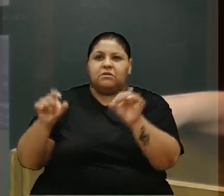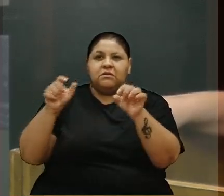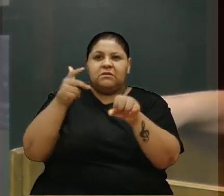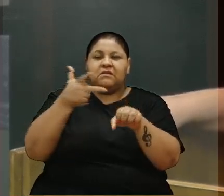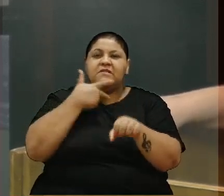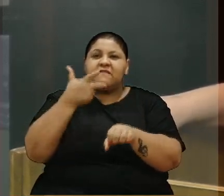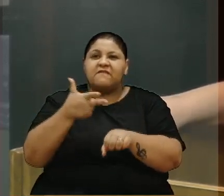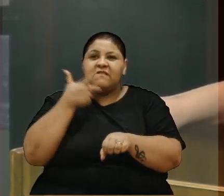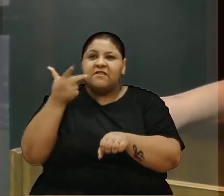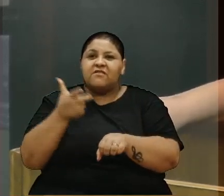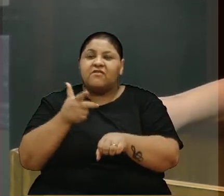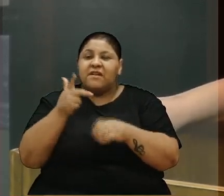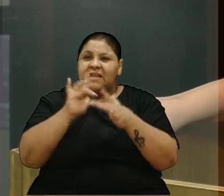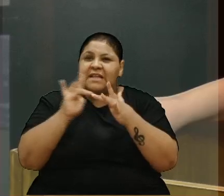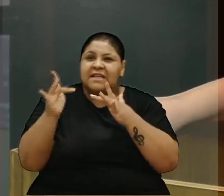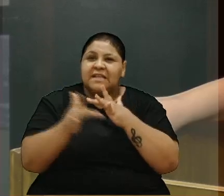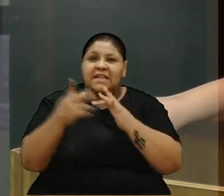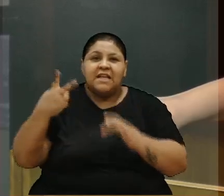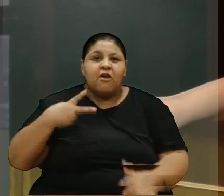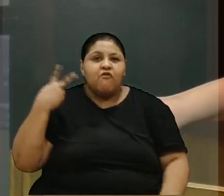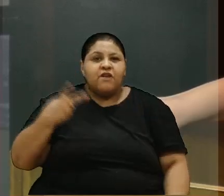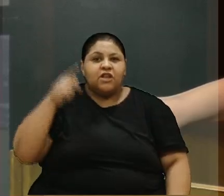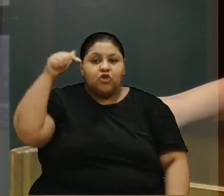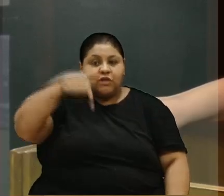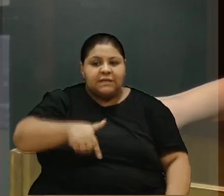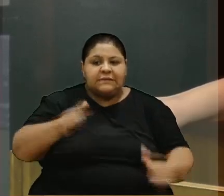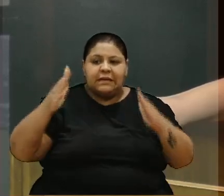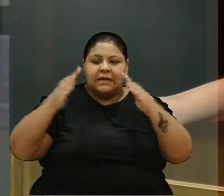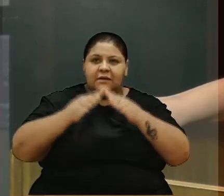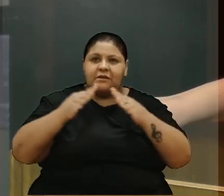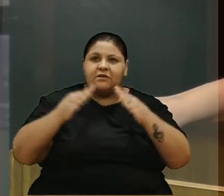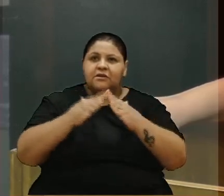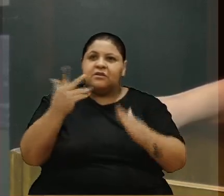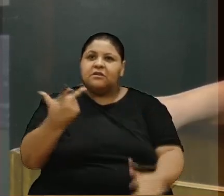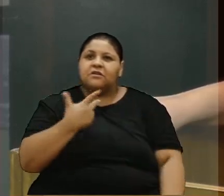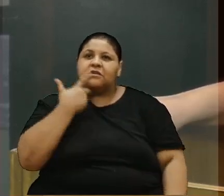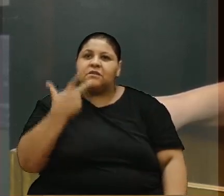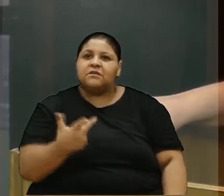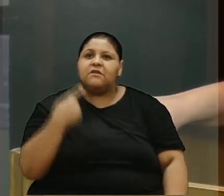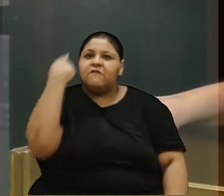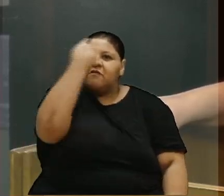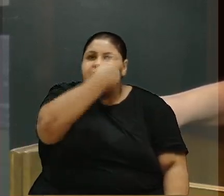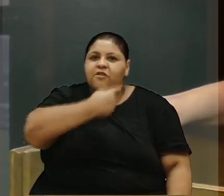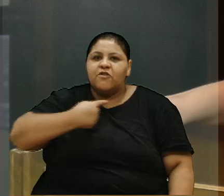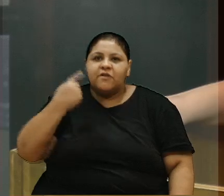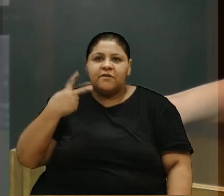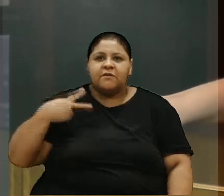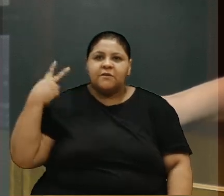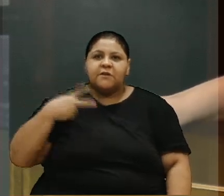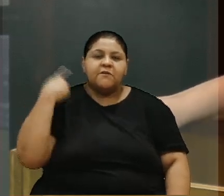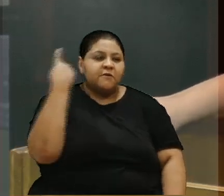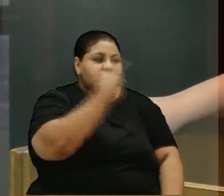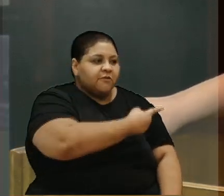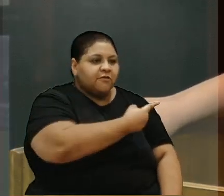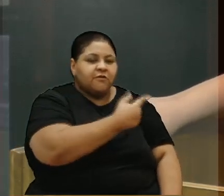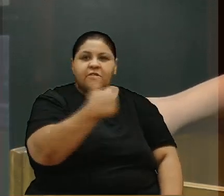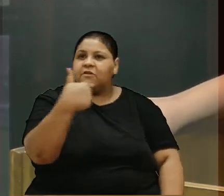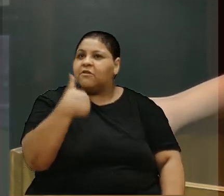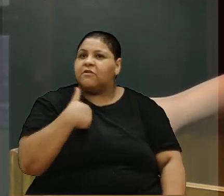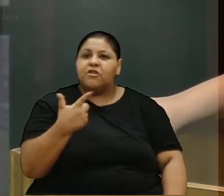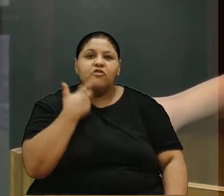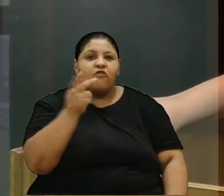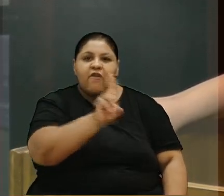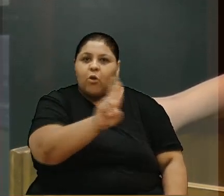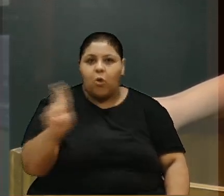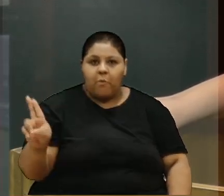nessa postagem de vereador desta casa, falando da aparência da vereadora. Eu não vou citar o